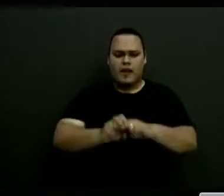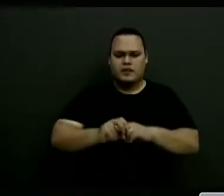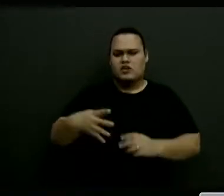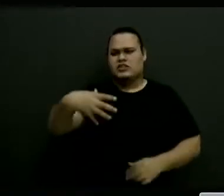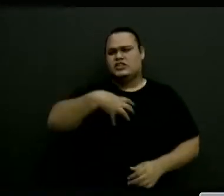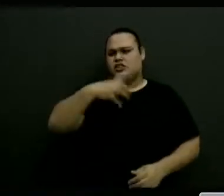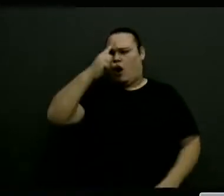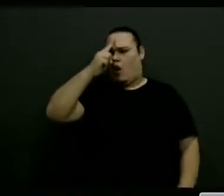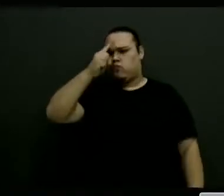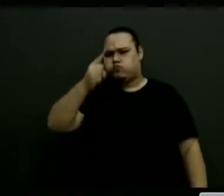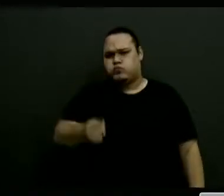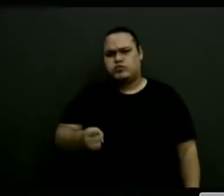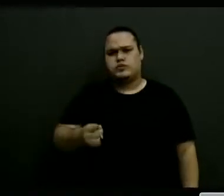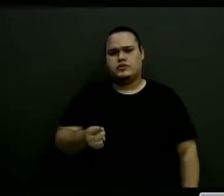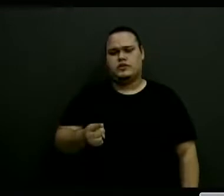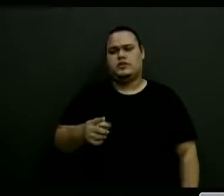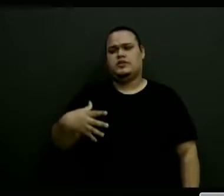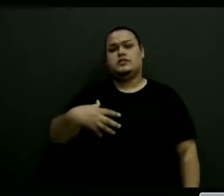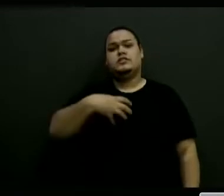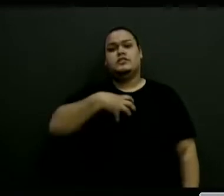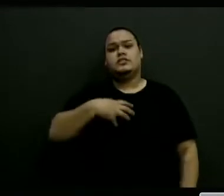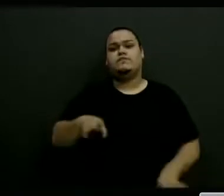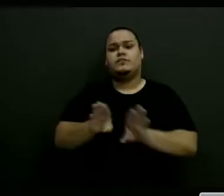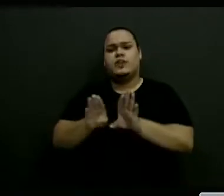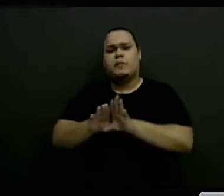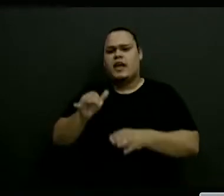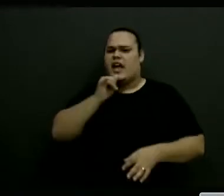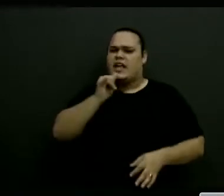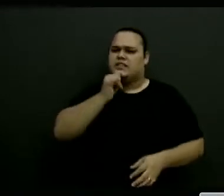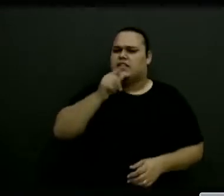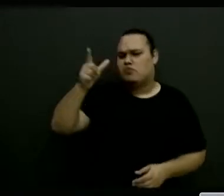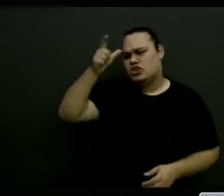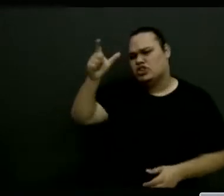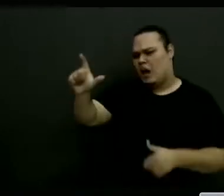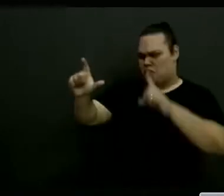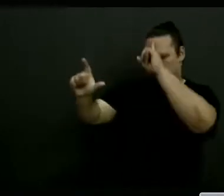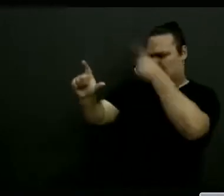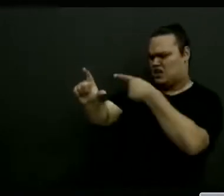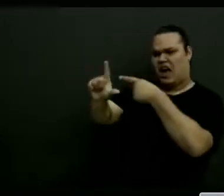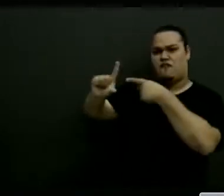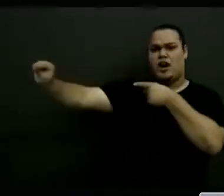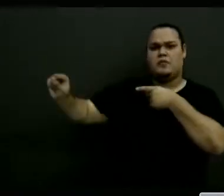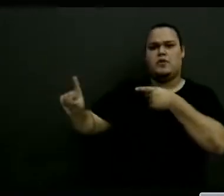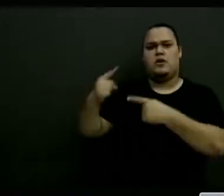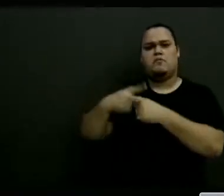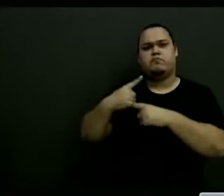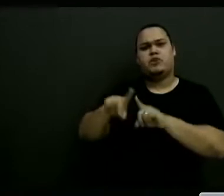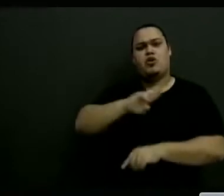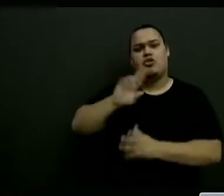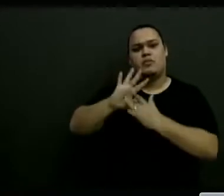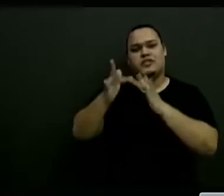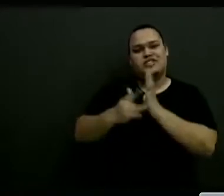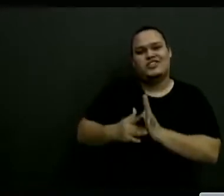e senhorio, e sobre todo o nome que se nomeia, não só nesse século, mas também